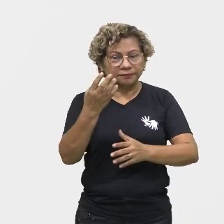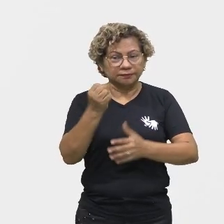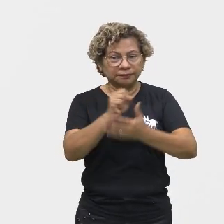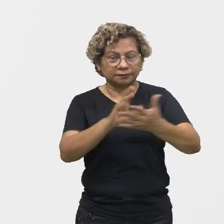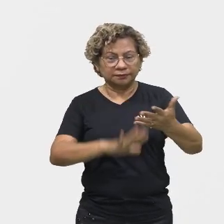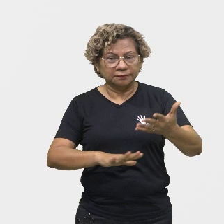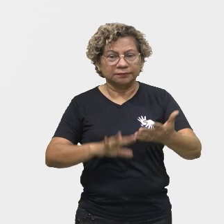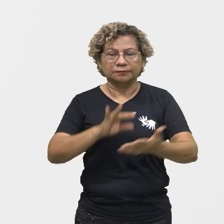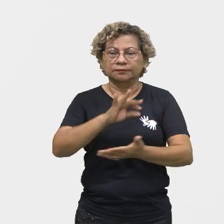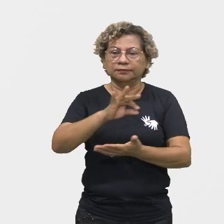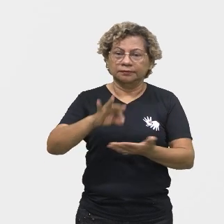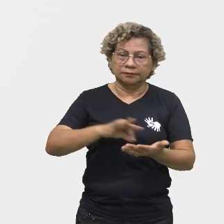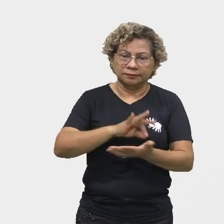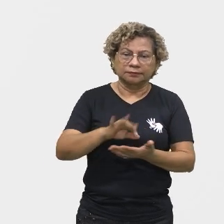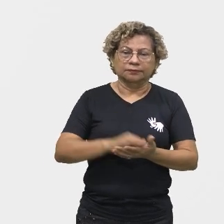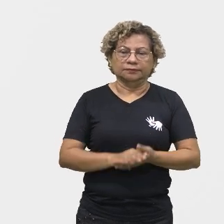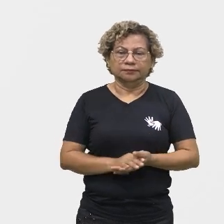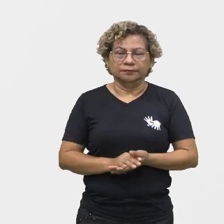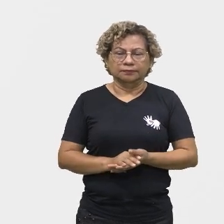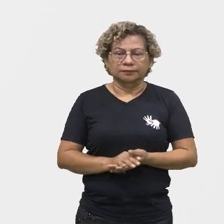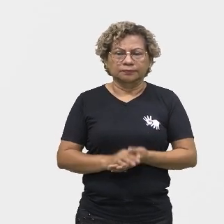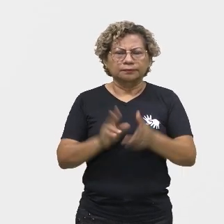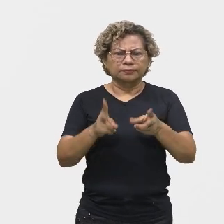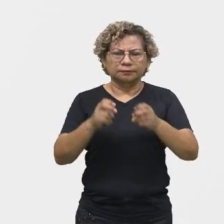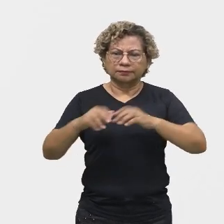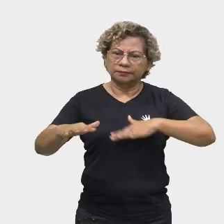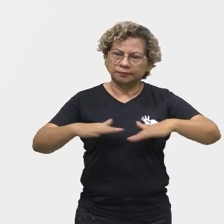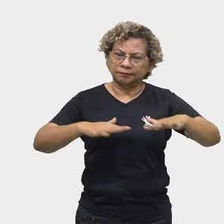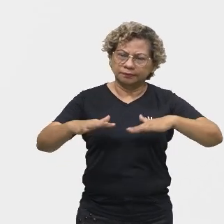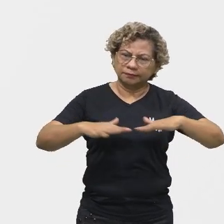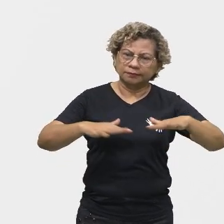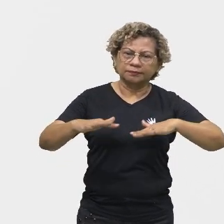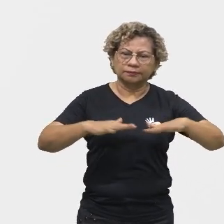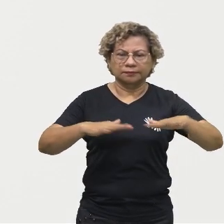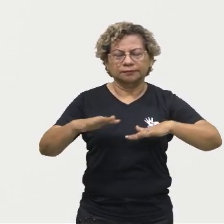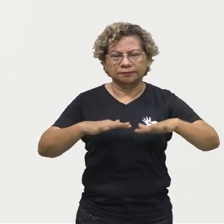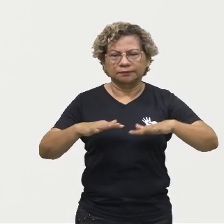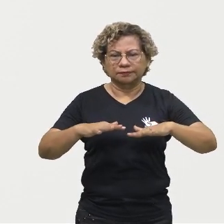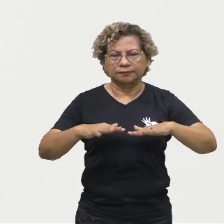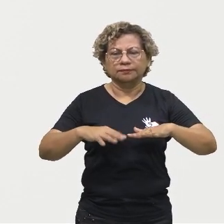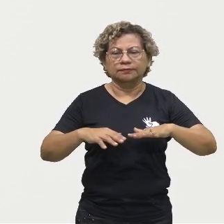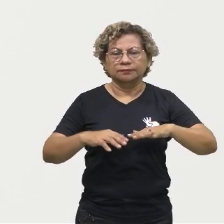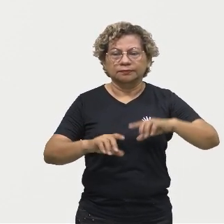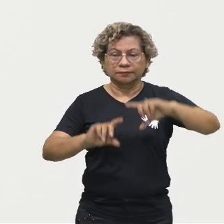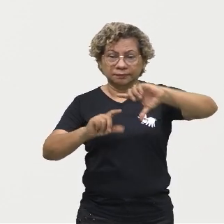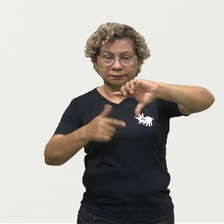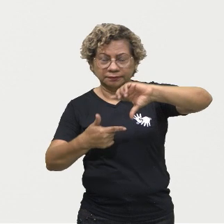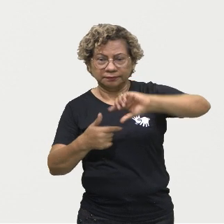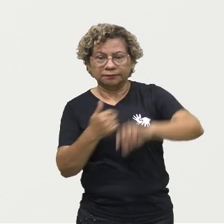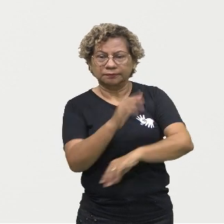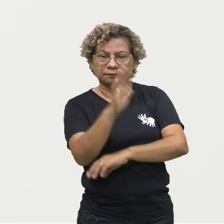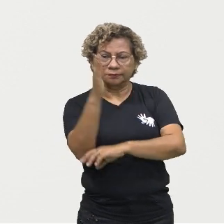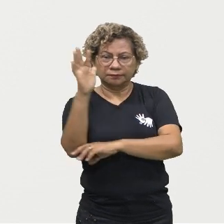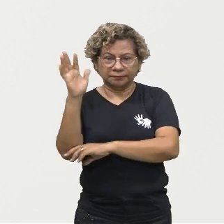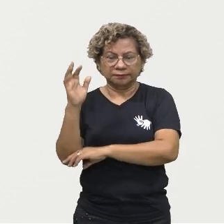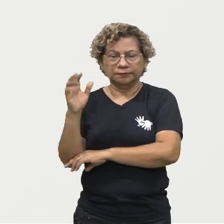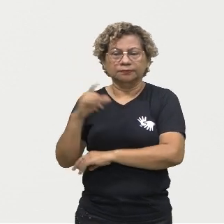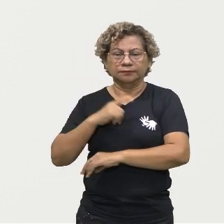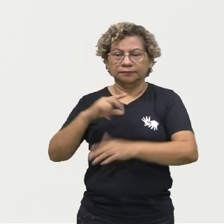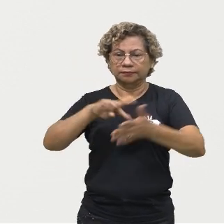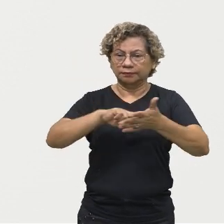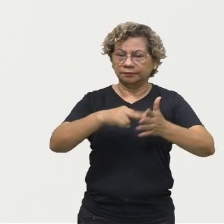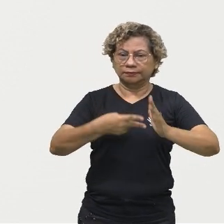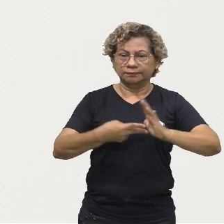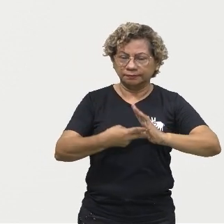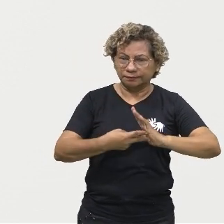CMEAN. Neste movimento artístico, as formas da natureza eram representadas por